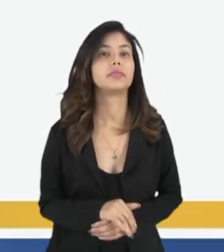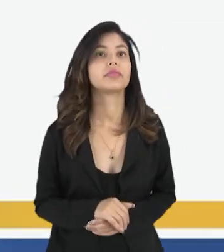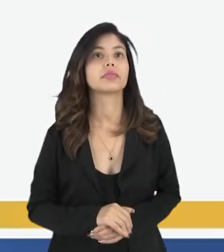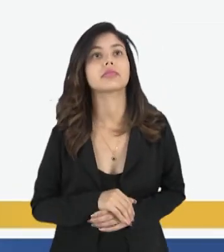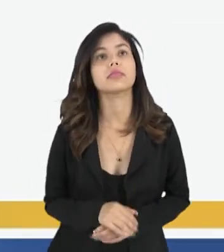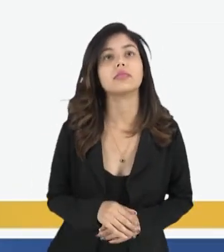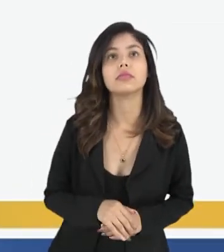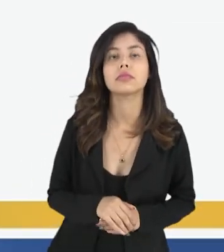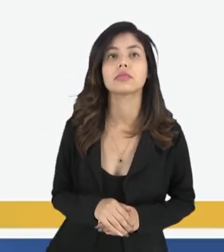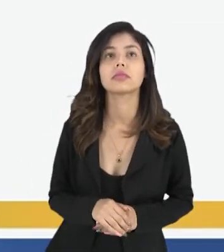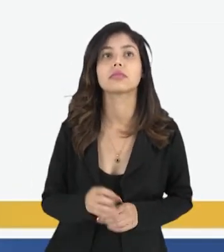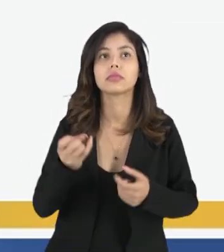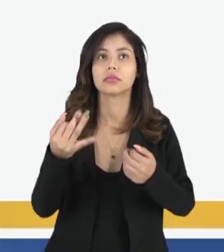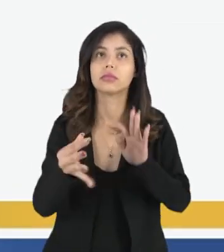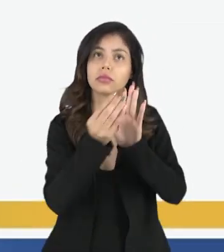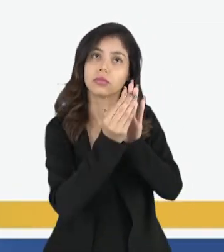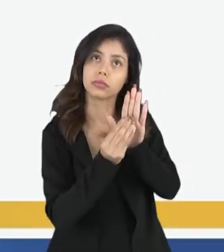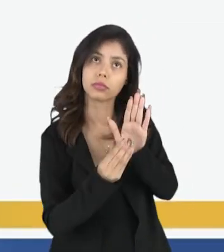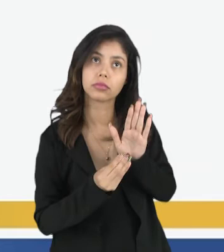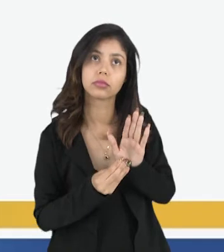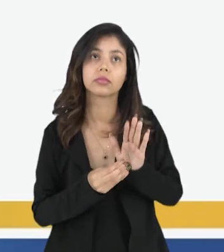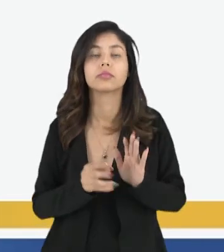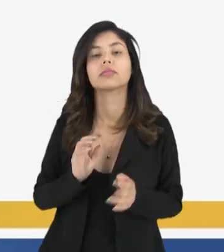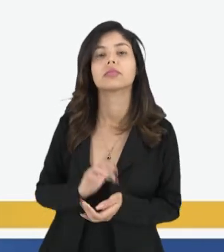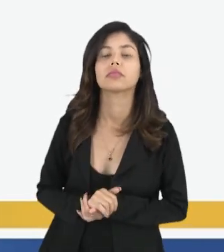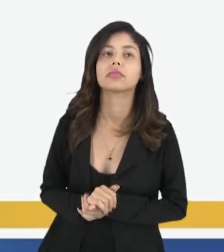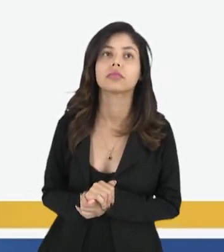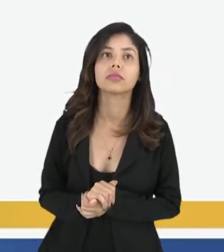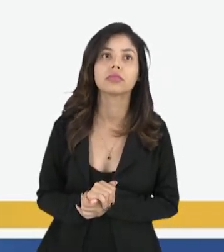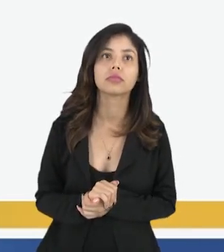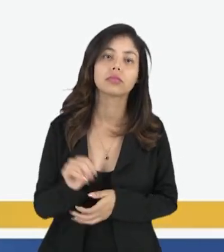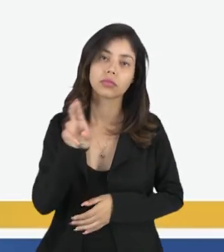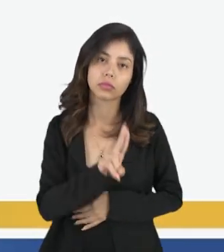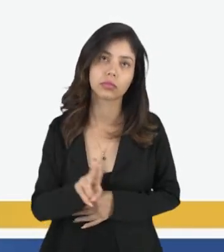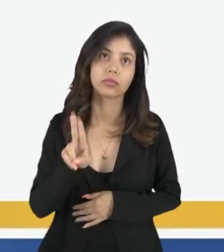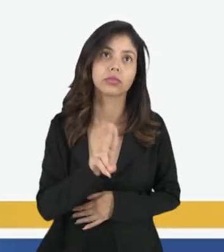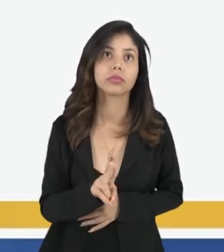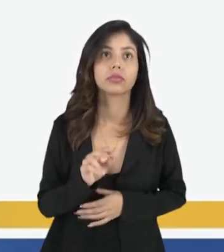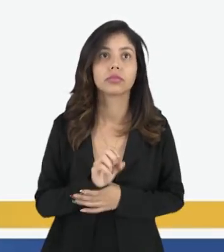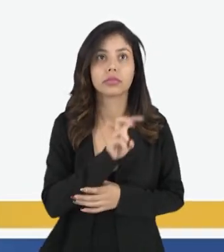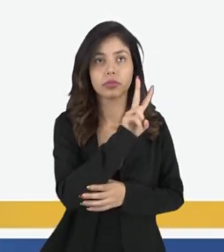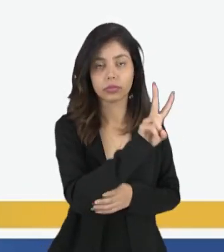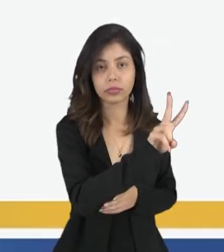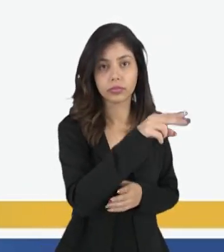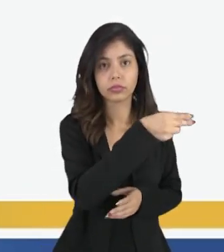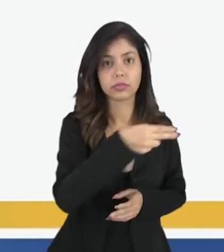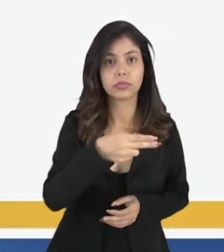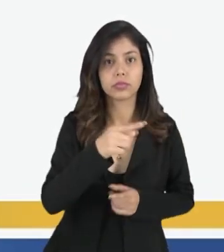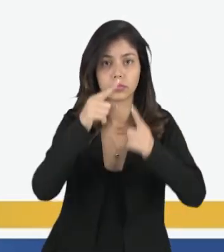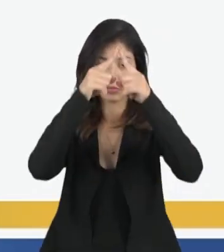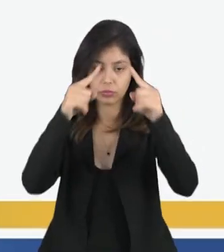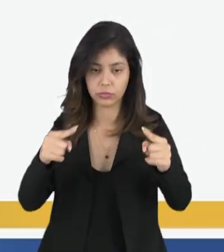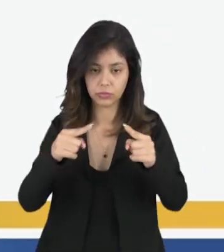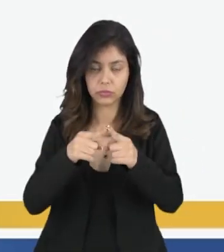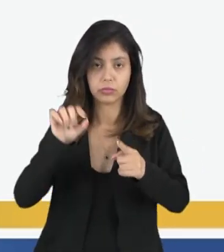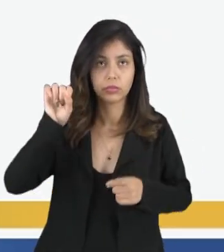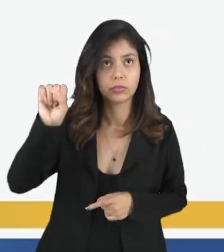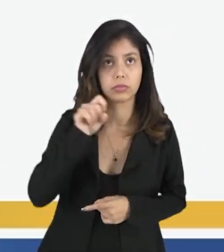calcular a velocidade média desse movimento, usaremos a fórmula da velocidade média, que ela é dada